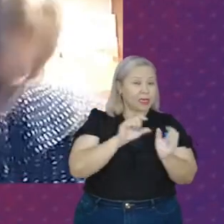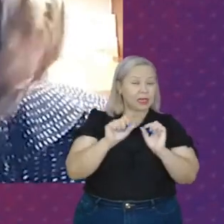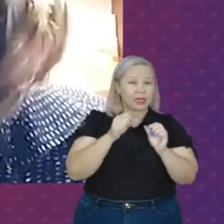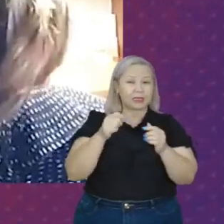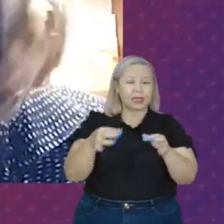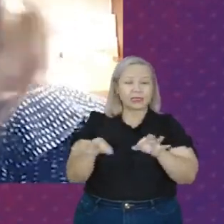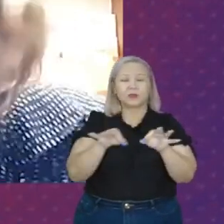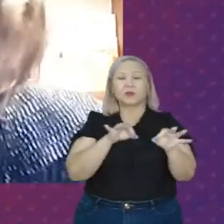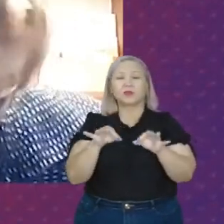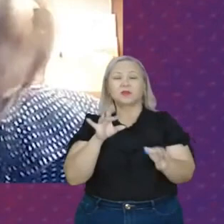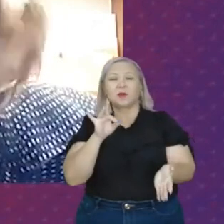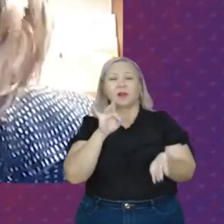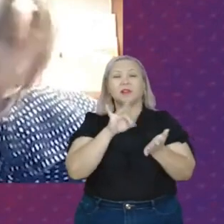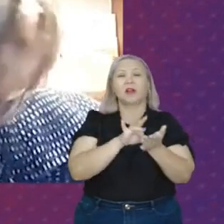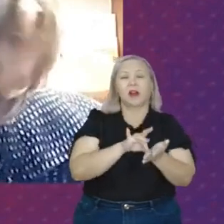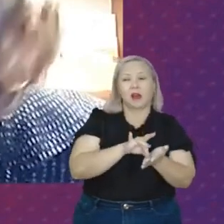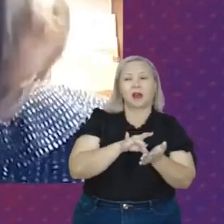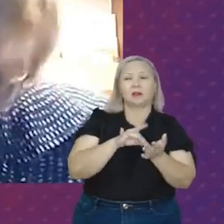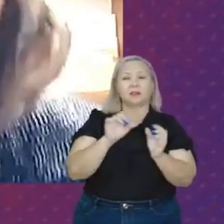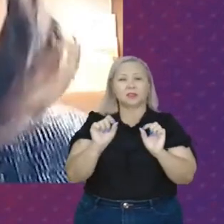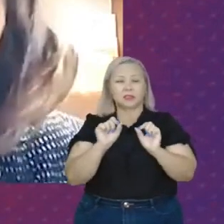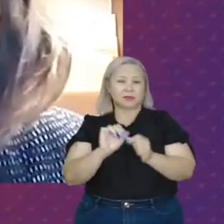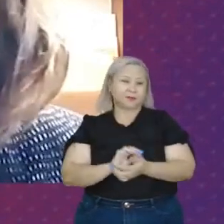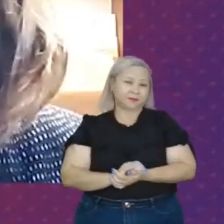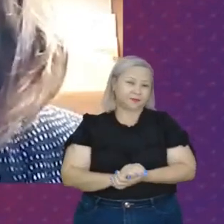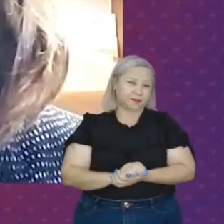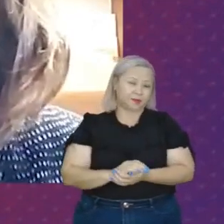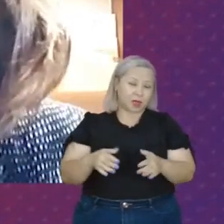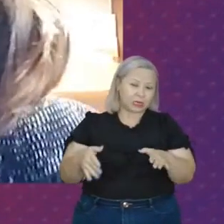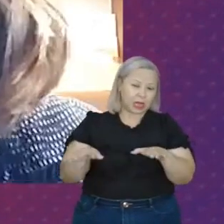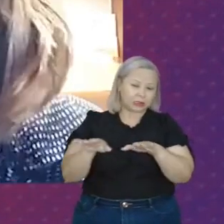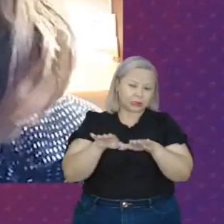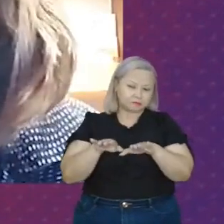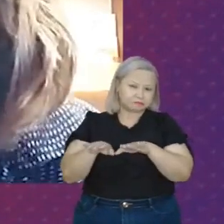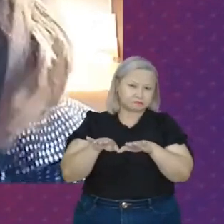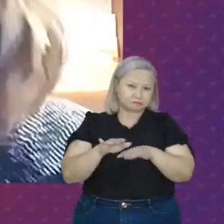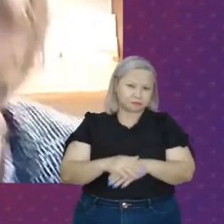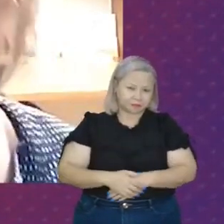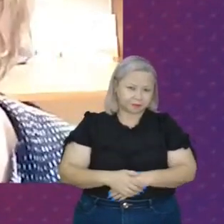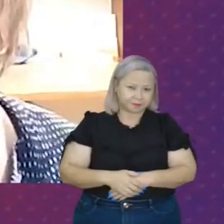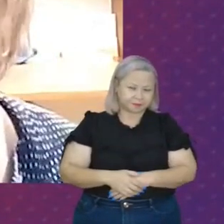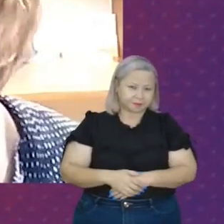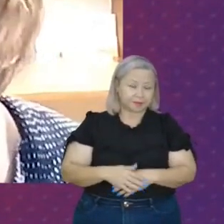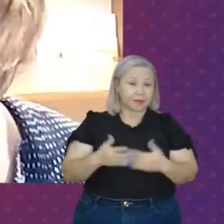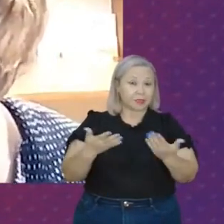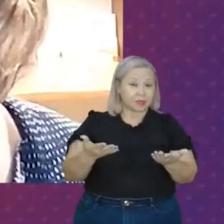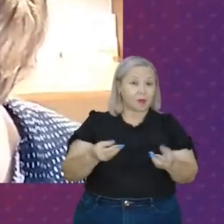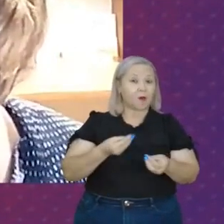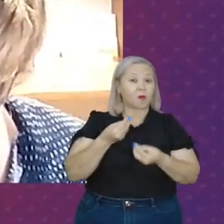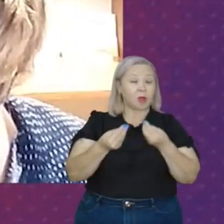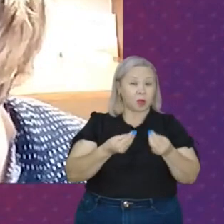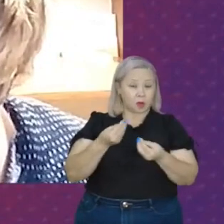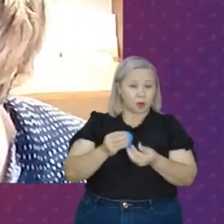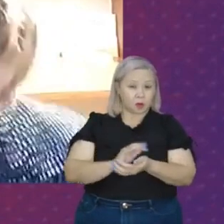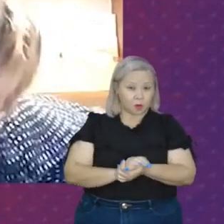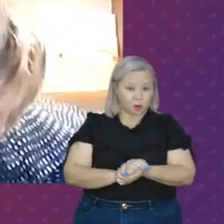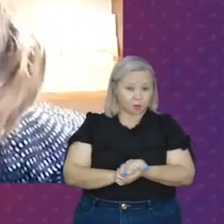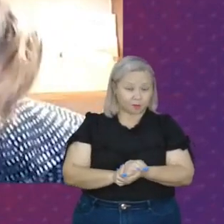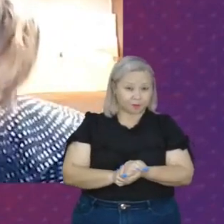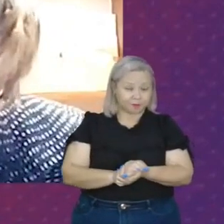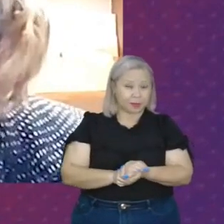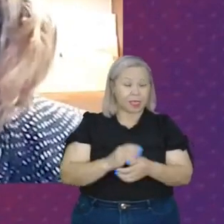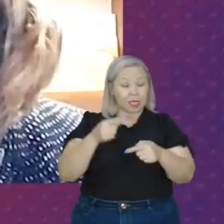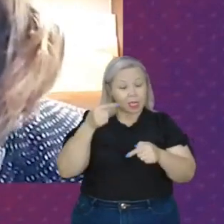uma realidade fictícia, ou uma realidade paralela. E dentro dela só cabe quem pensa da mesma forma. Mas